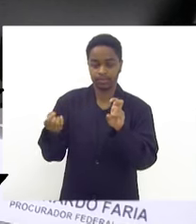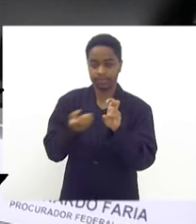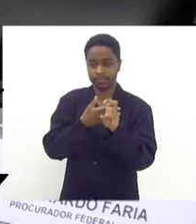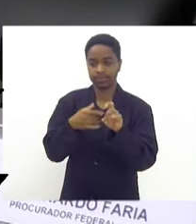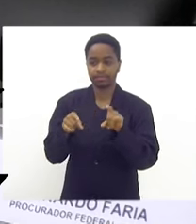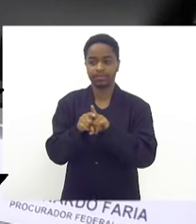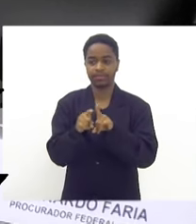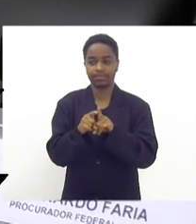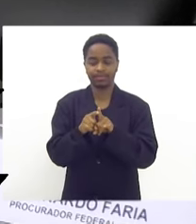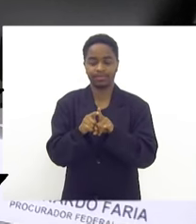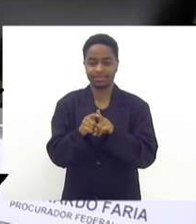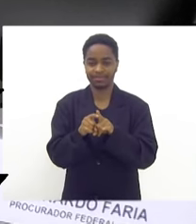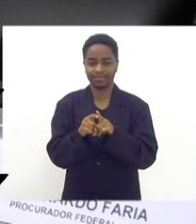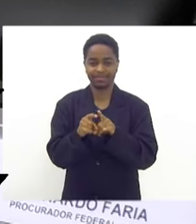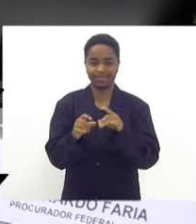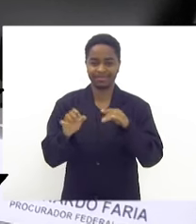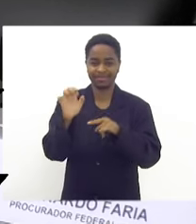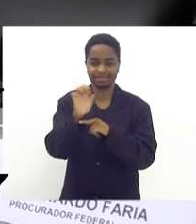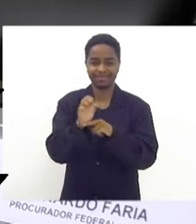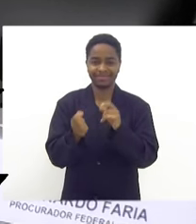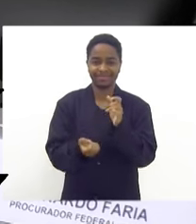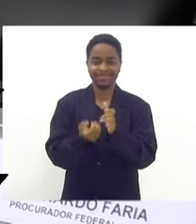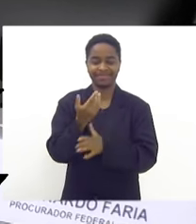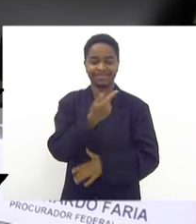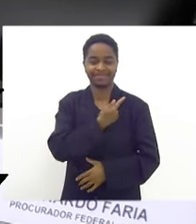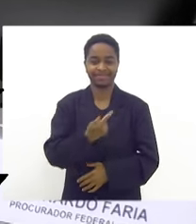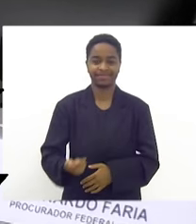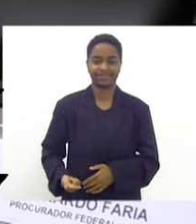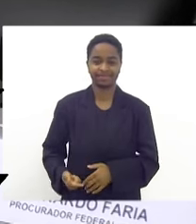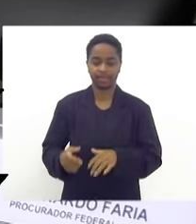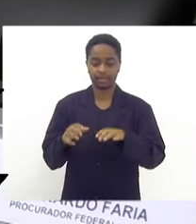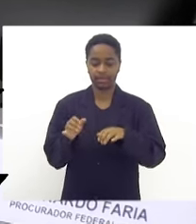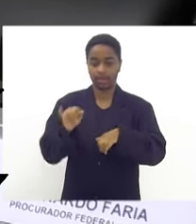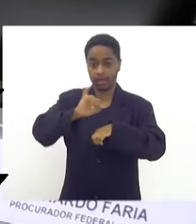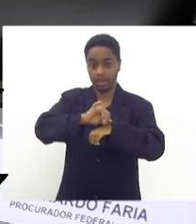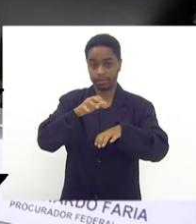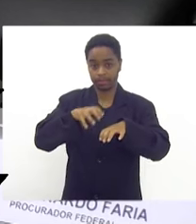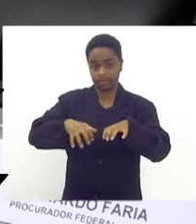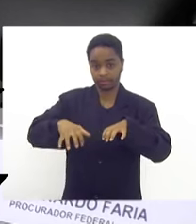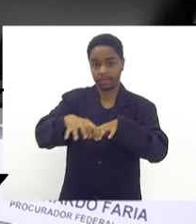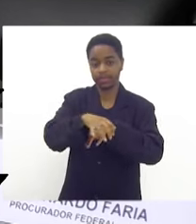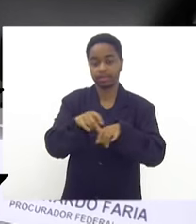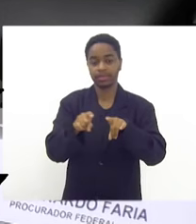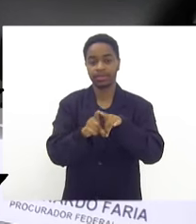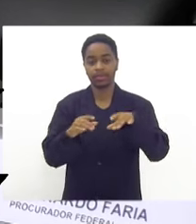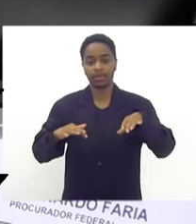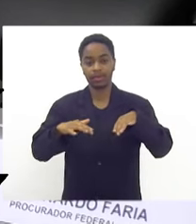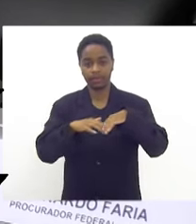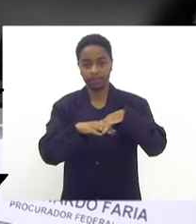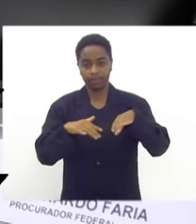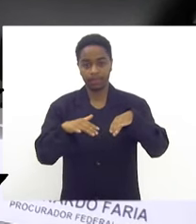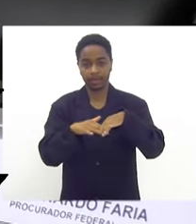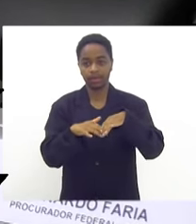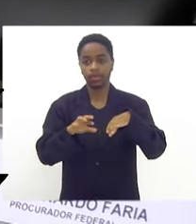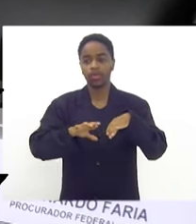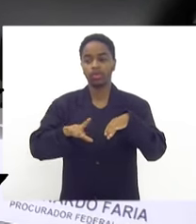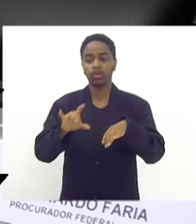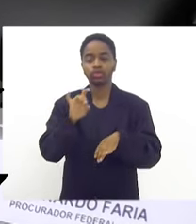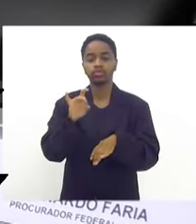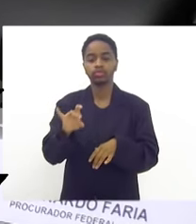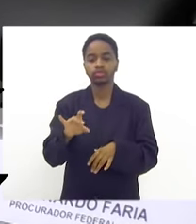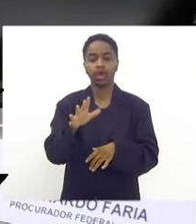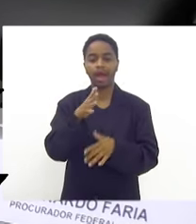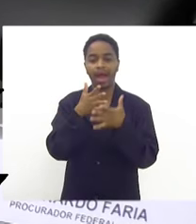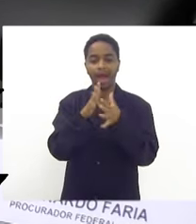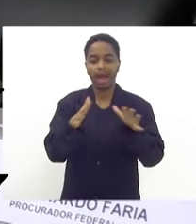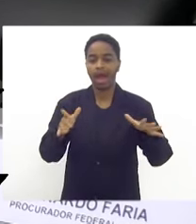recentemente instituiu a governança Metropolitana então a Bahia de Guanabara sim se ela não é só seu espelho d'água ela é